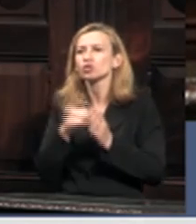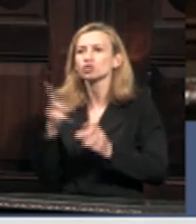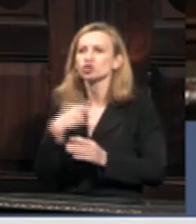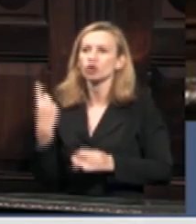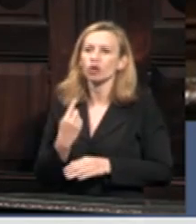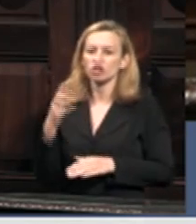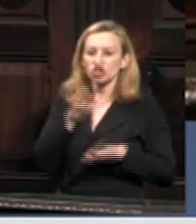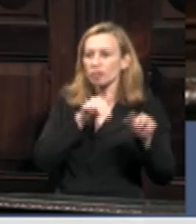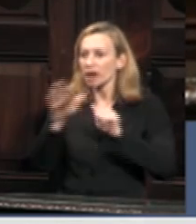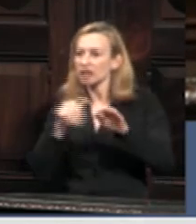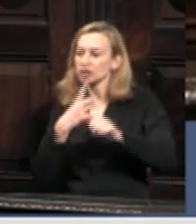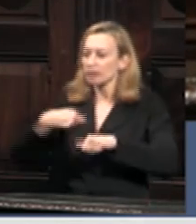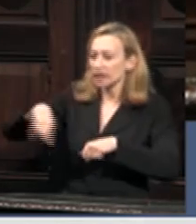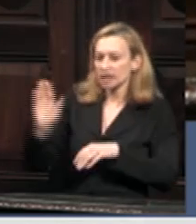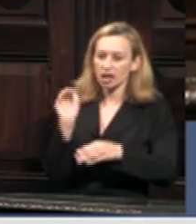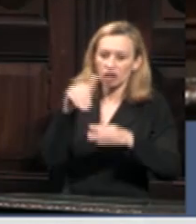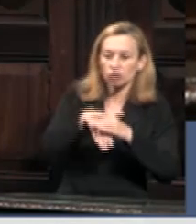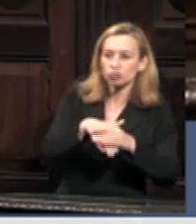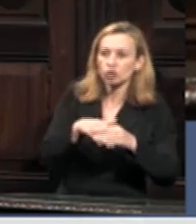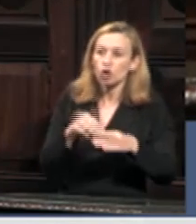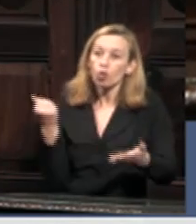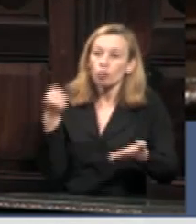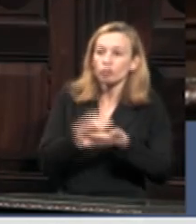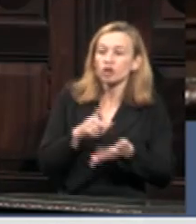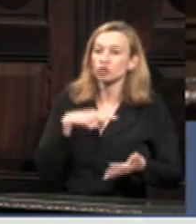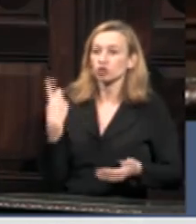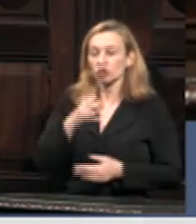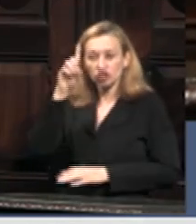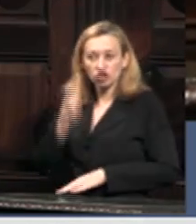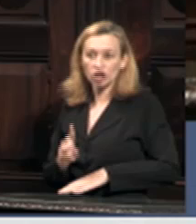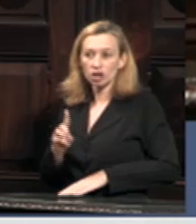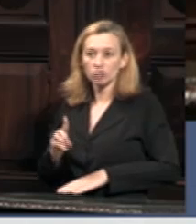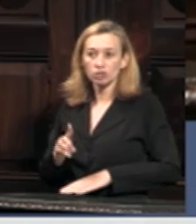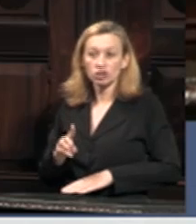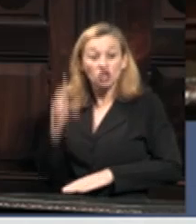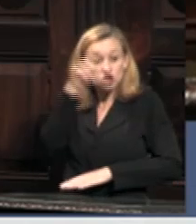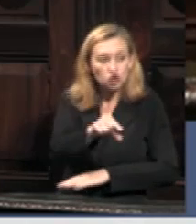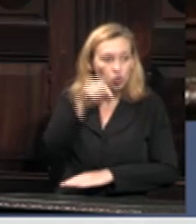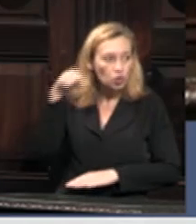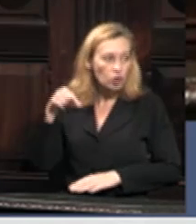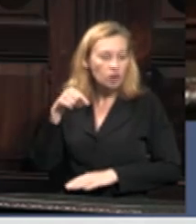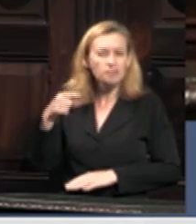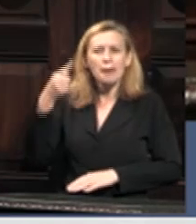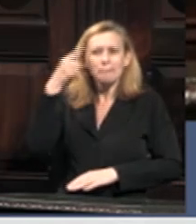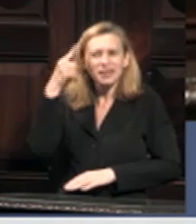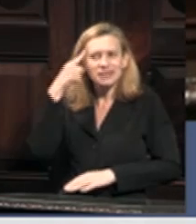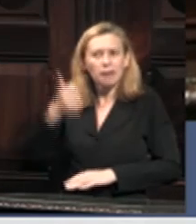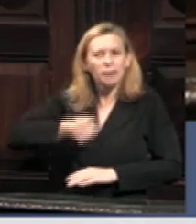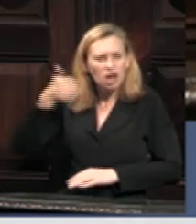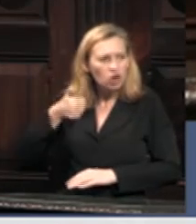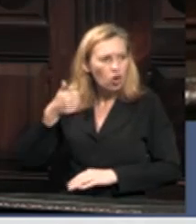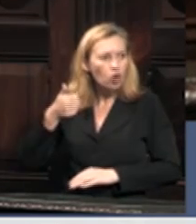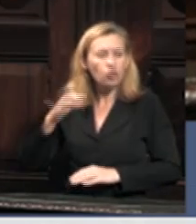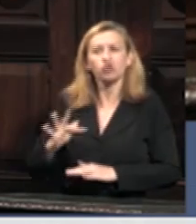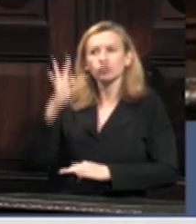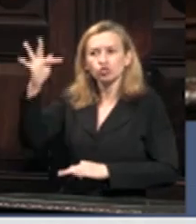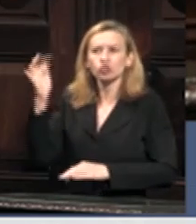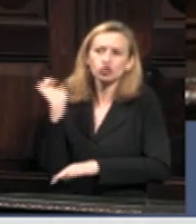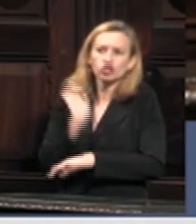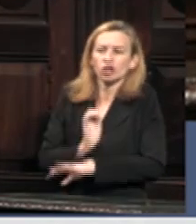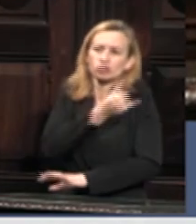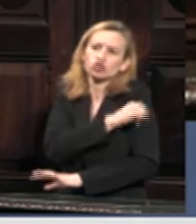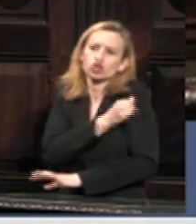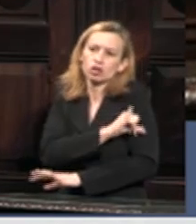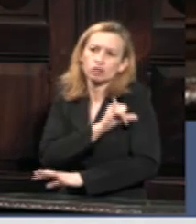às urnas para cumprir o nosso dever e decidir, tomar uma decisão pelo futuro do Estado do